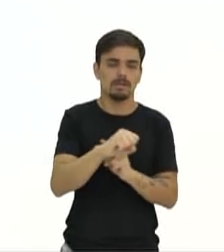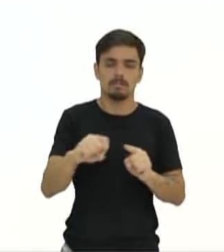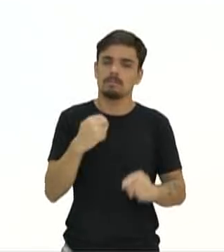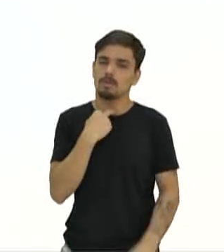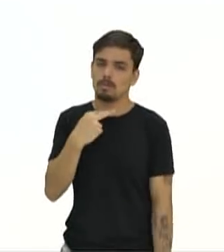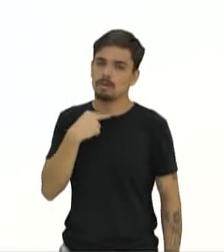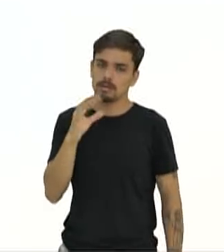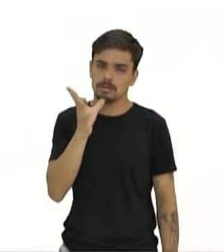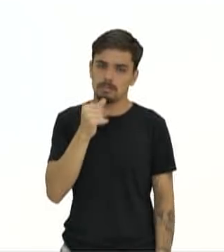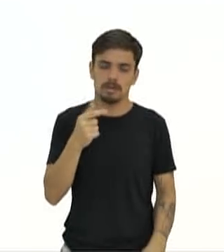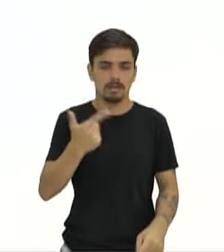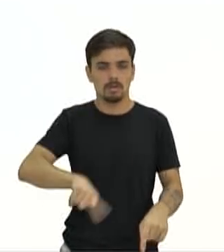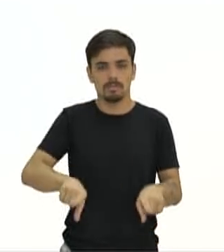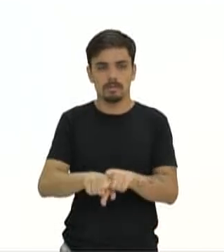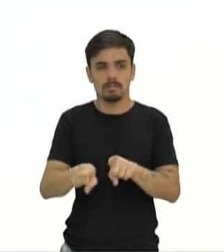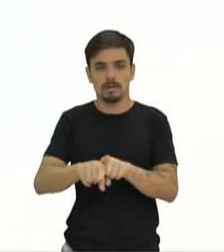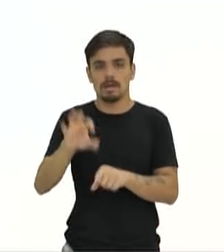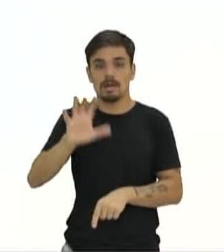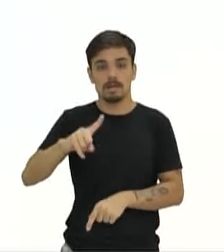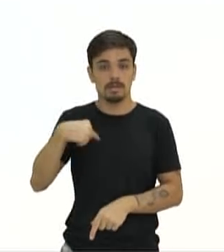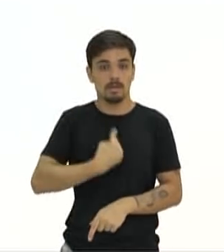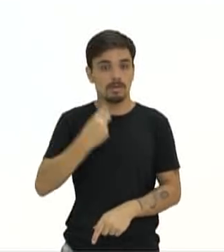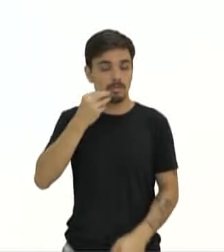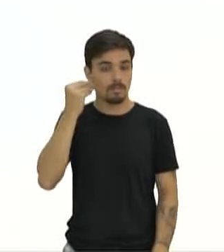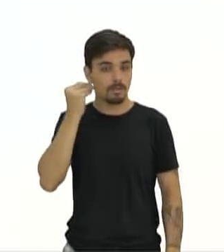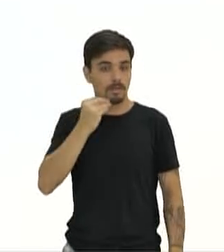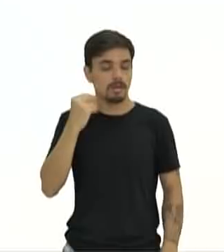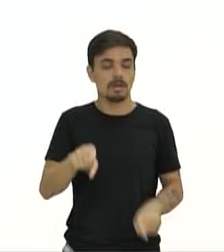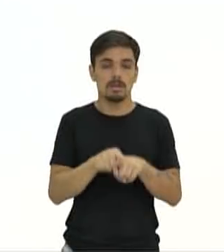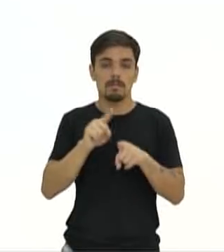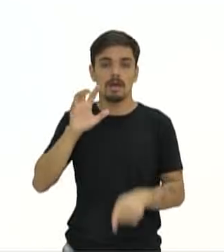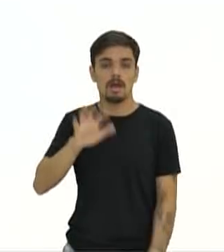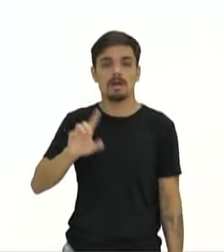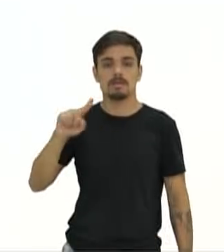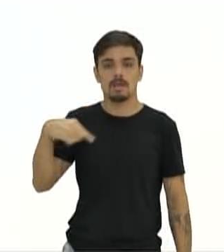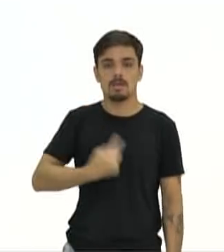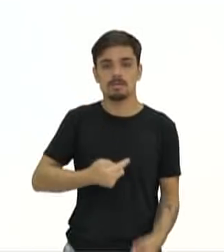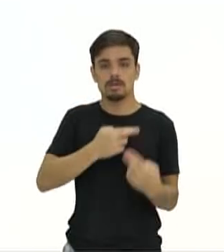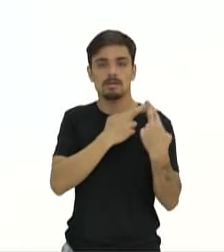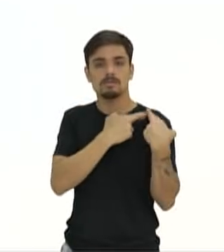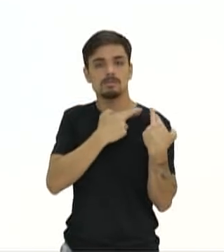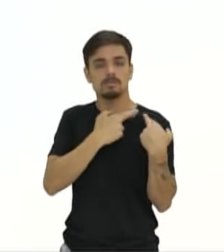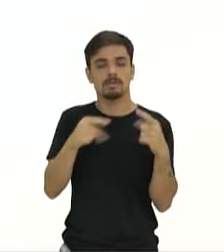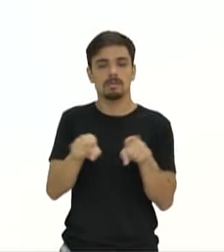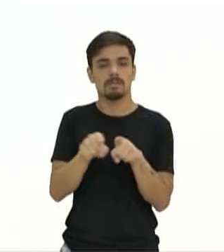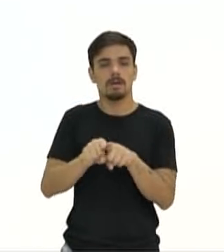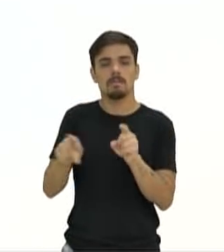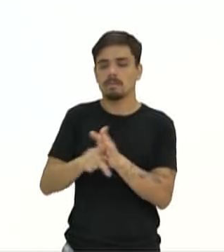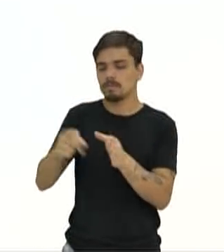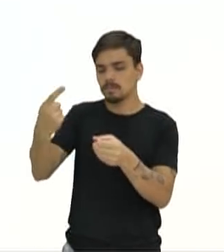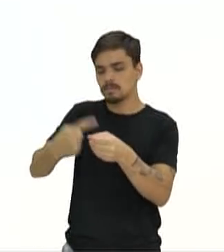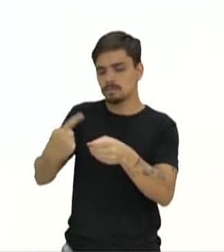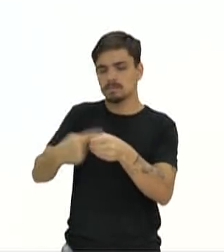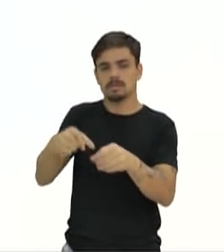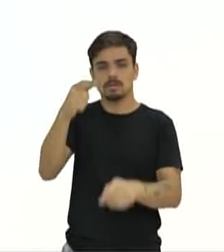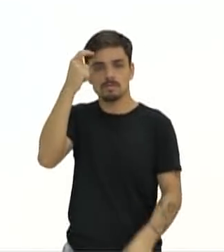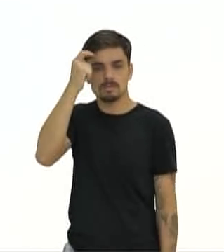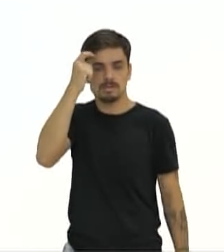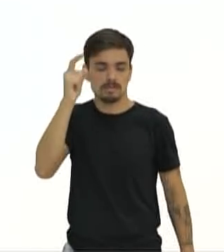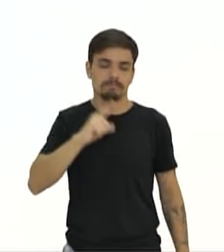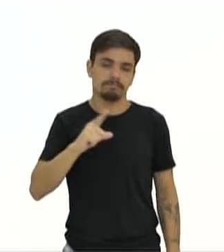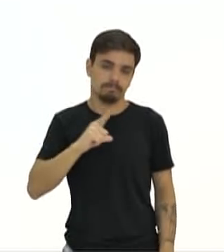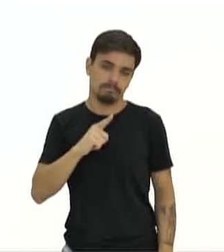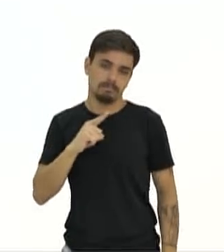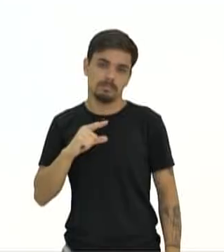atrasar novamente. Esta é a nossa oportunidade. Esta é a nossa responsabilidade como cidadãos conscientes.